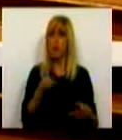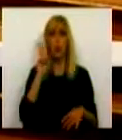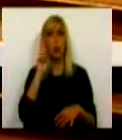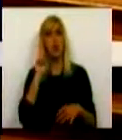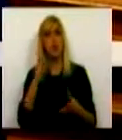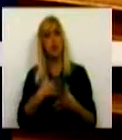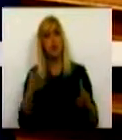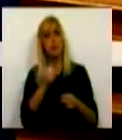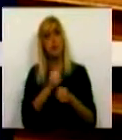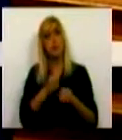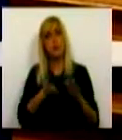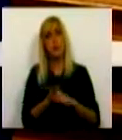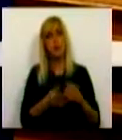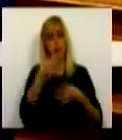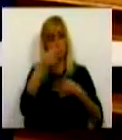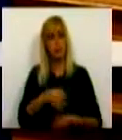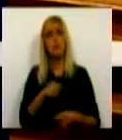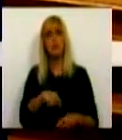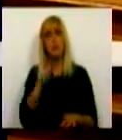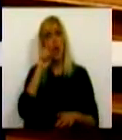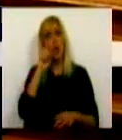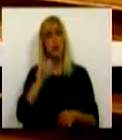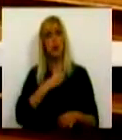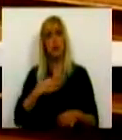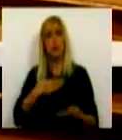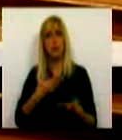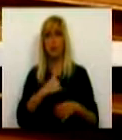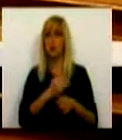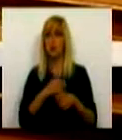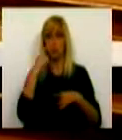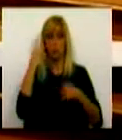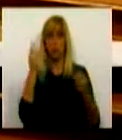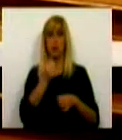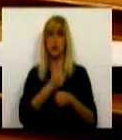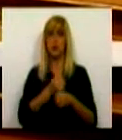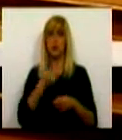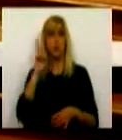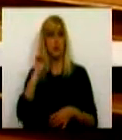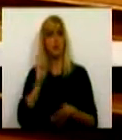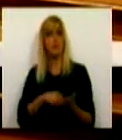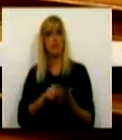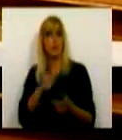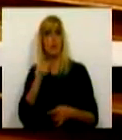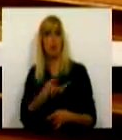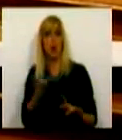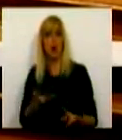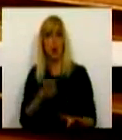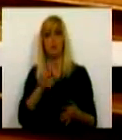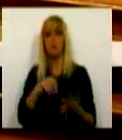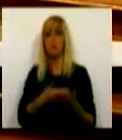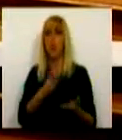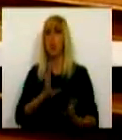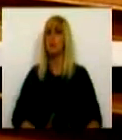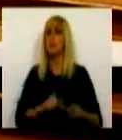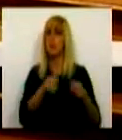quantidade de emprego, assegurar às empresas e assegurar ao setor público os trabalhadores com as qualificações necessárias para o desígnio de desenvolvimento